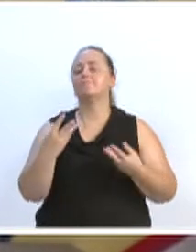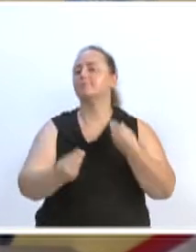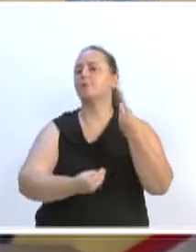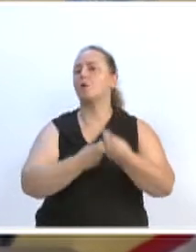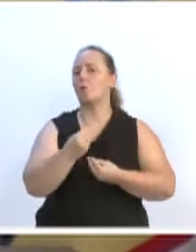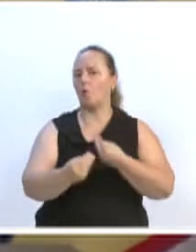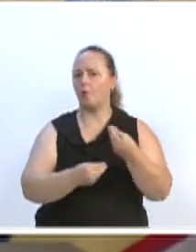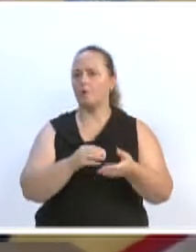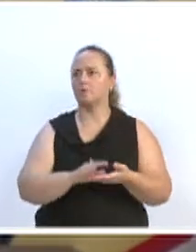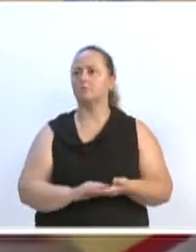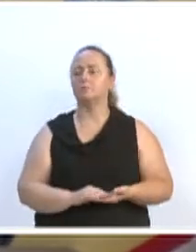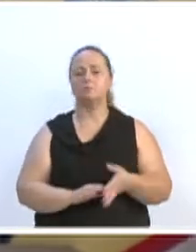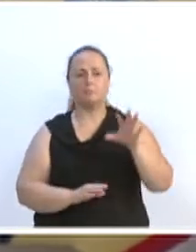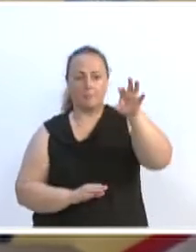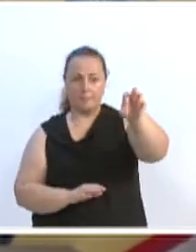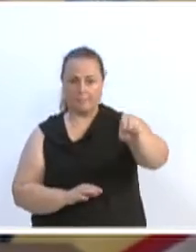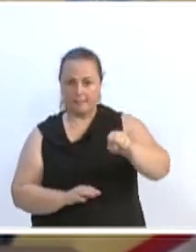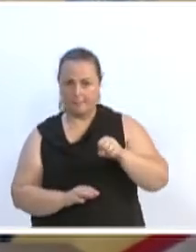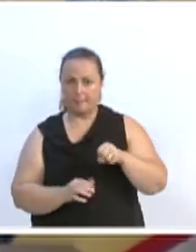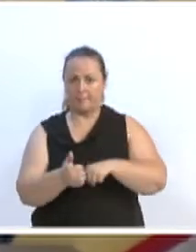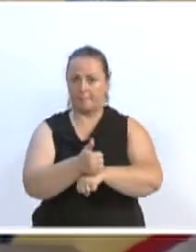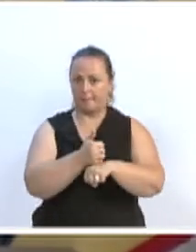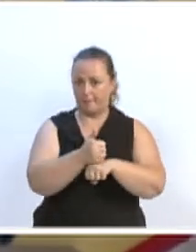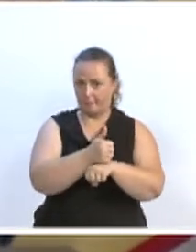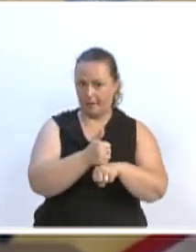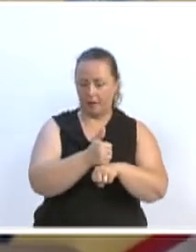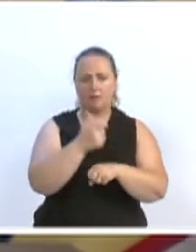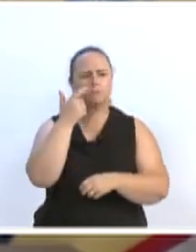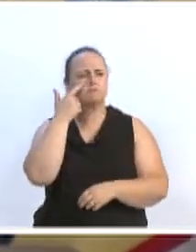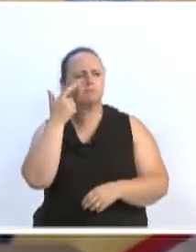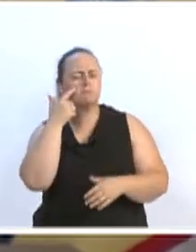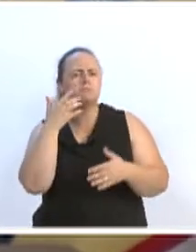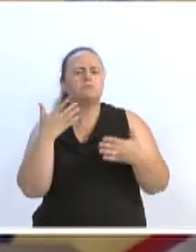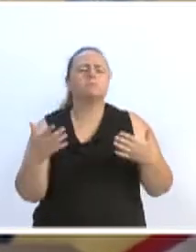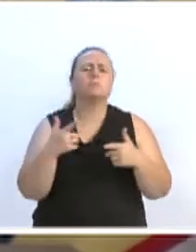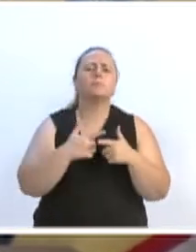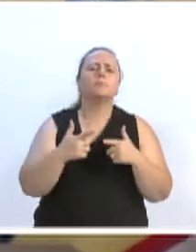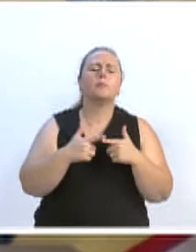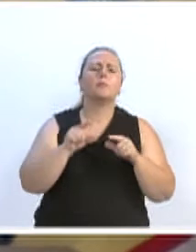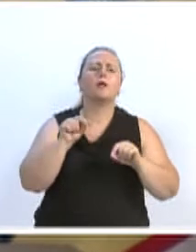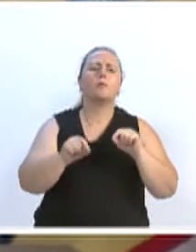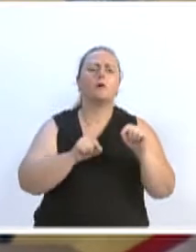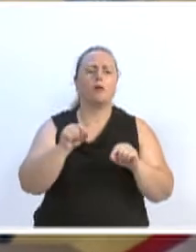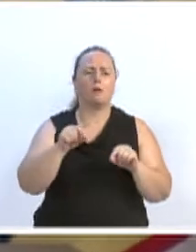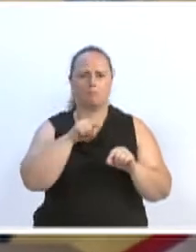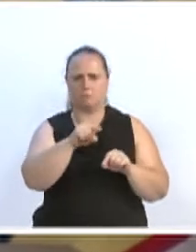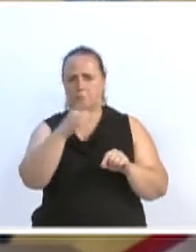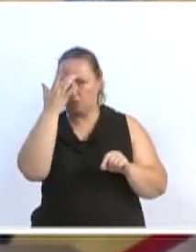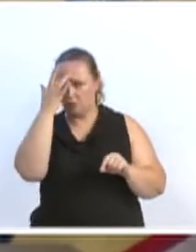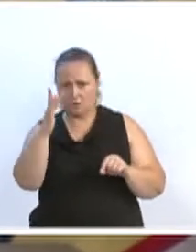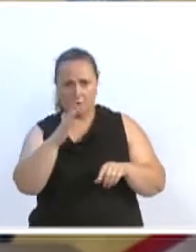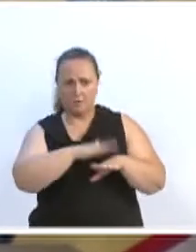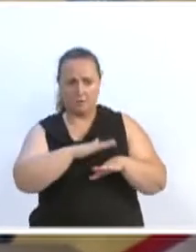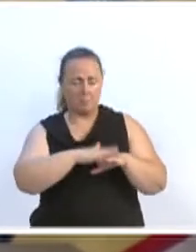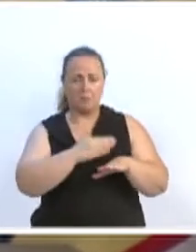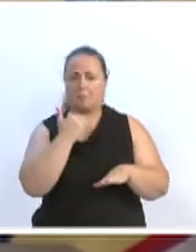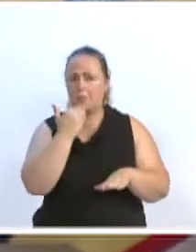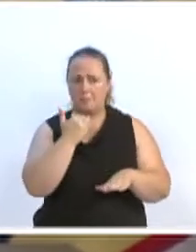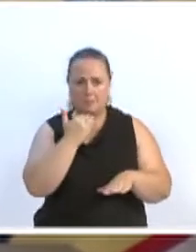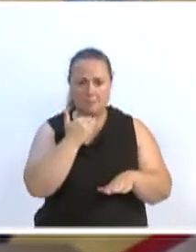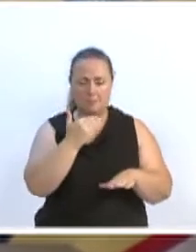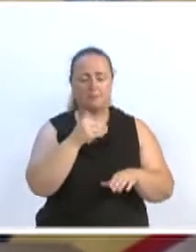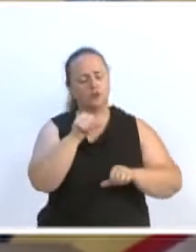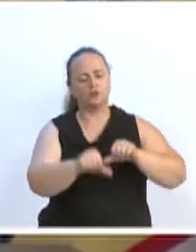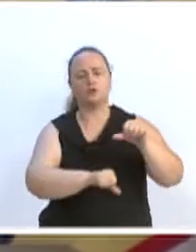pegar um funcionário pergunta o que está acontecendo se não está resolvendo troca de lugar faz alguma coisa o que não pode é o empresário ser